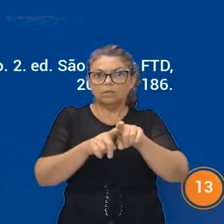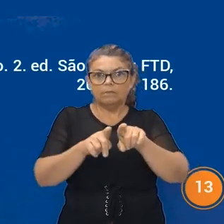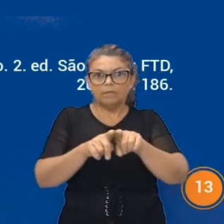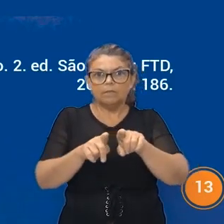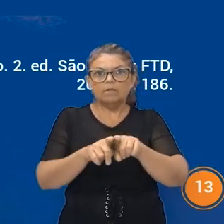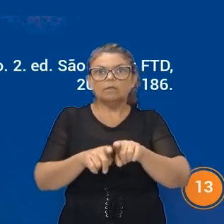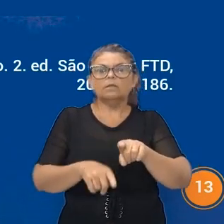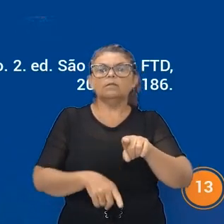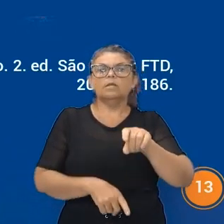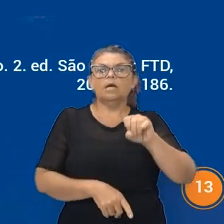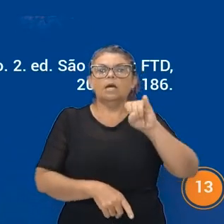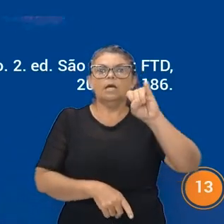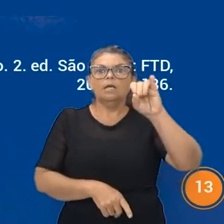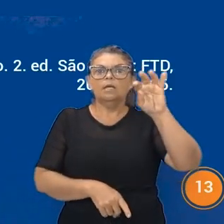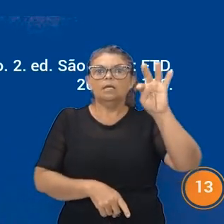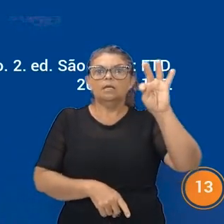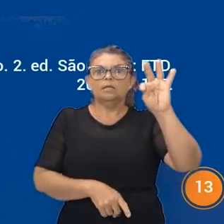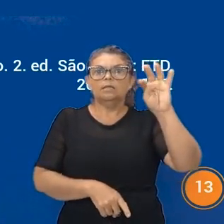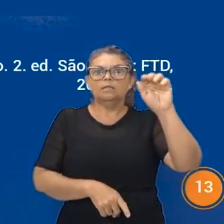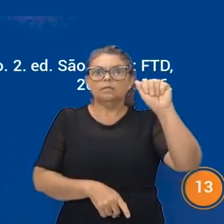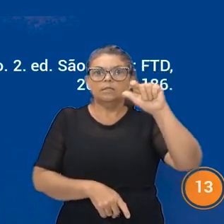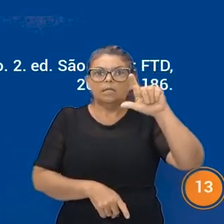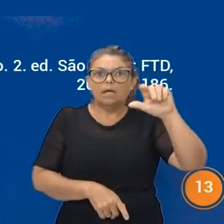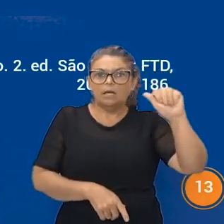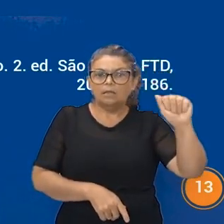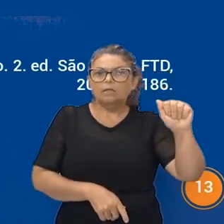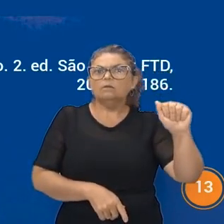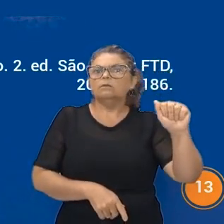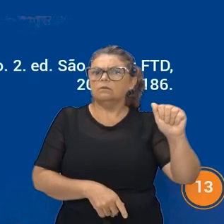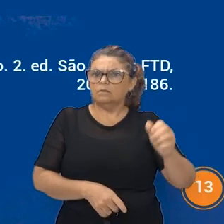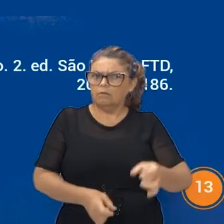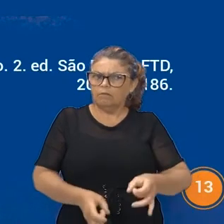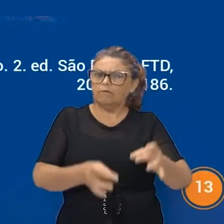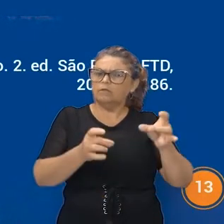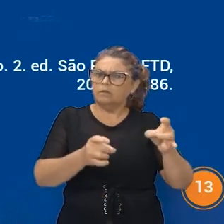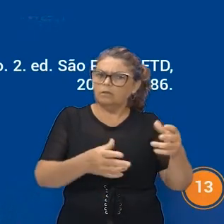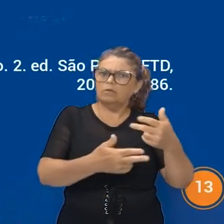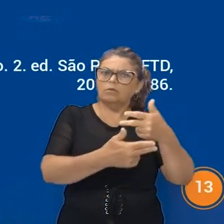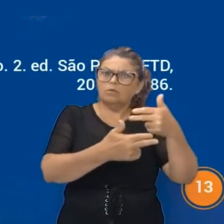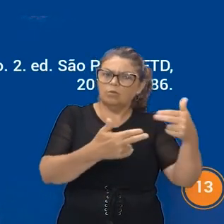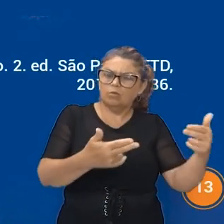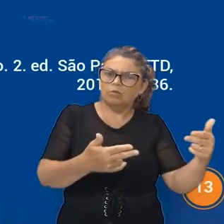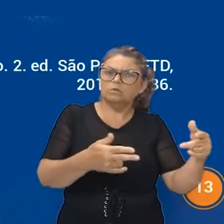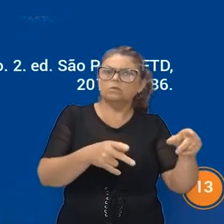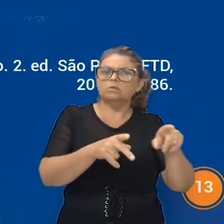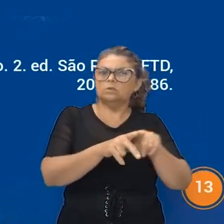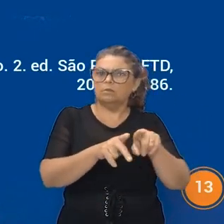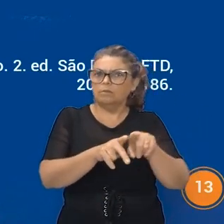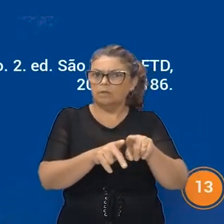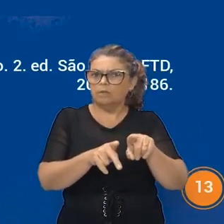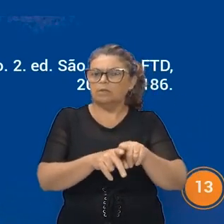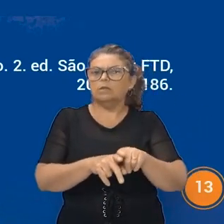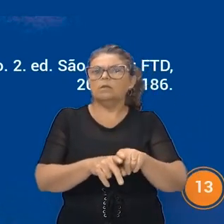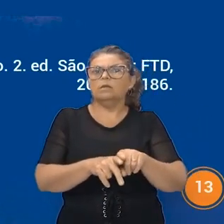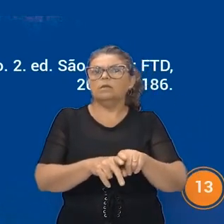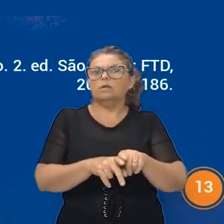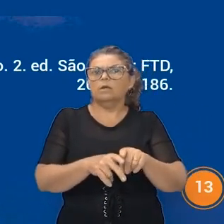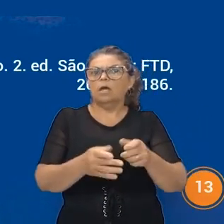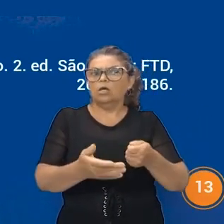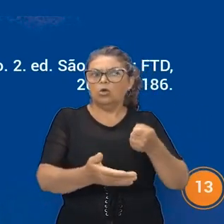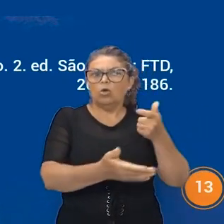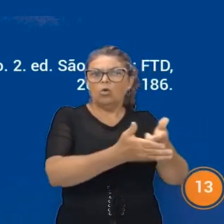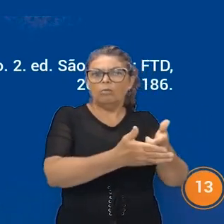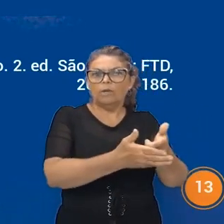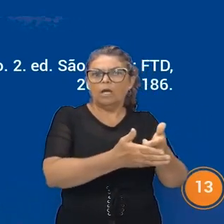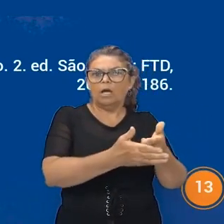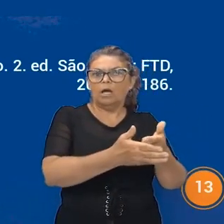vocês acabaram de ver no vídeo, né? Os árabes traziam ali até os italianos pelo mar Mediterrâneo e os italianos levavam para a